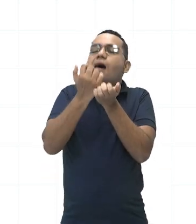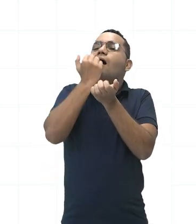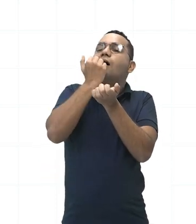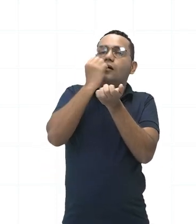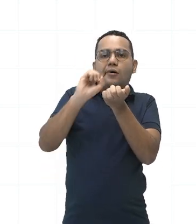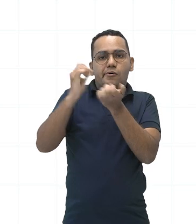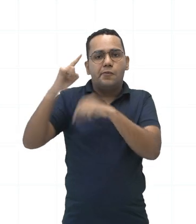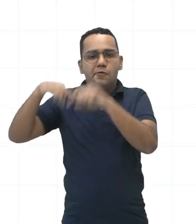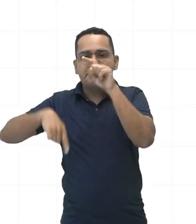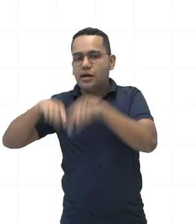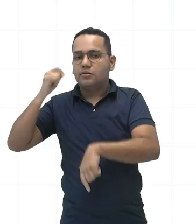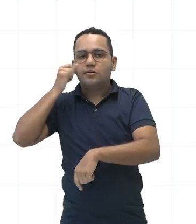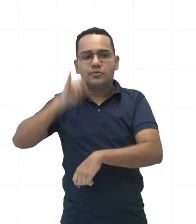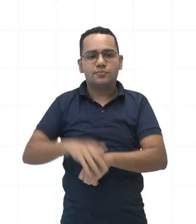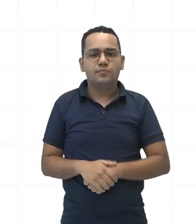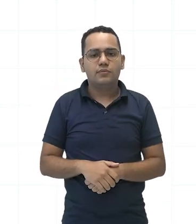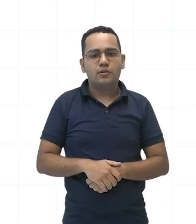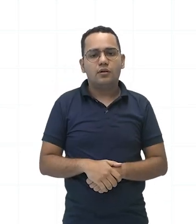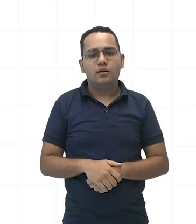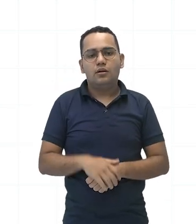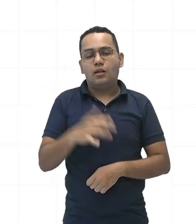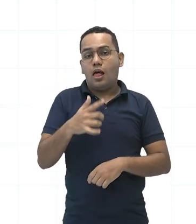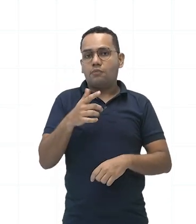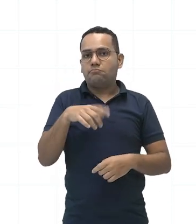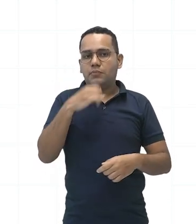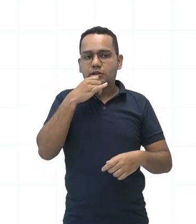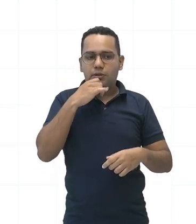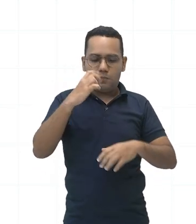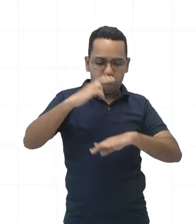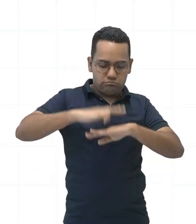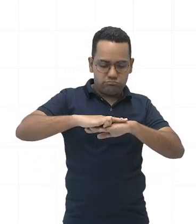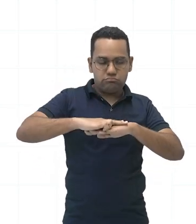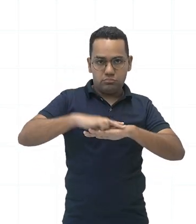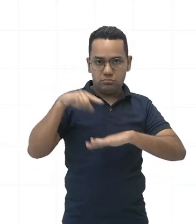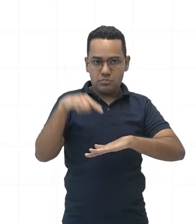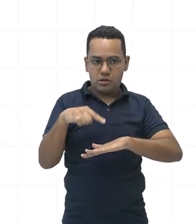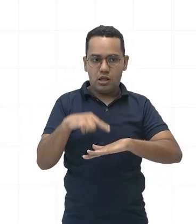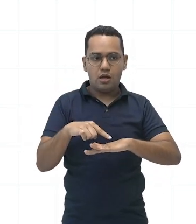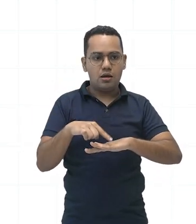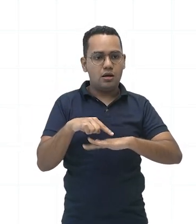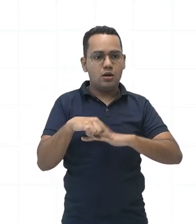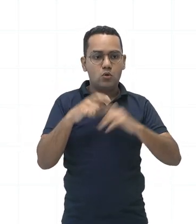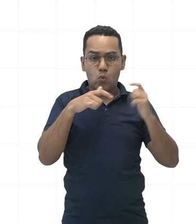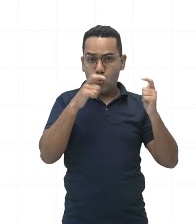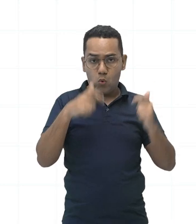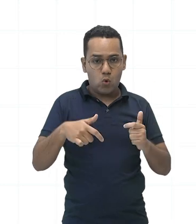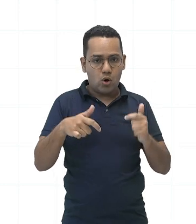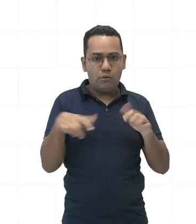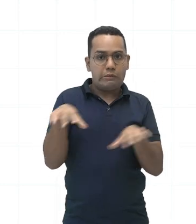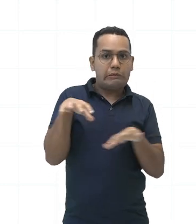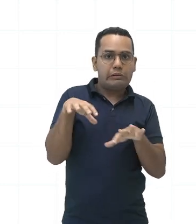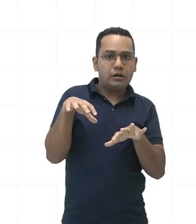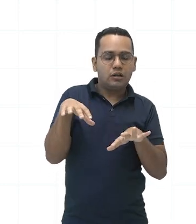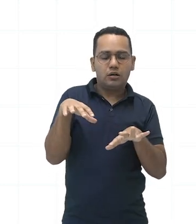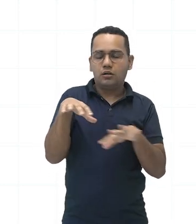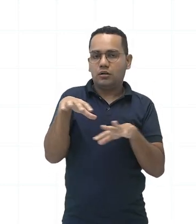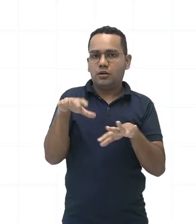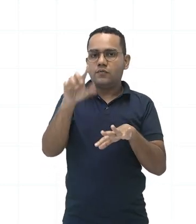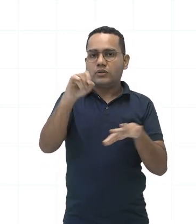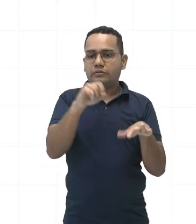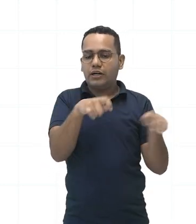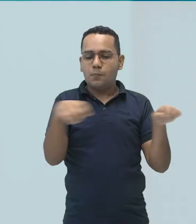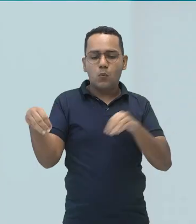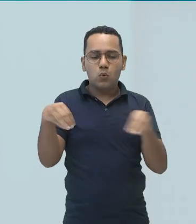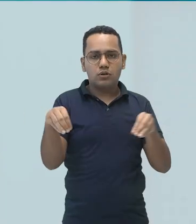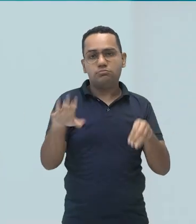lugar enquanto ela convulsiona. Lembre-se que uma crise convulsiva ela vai durar em torno de 1 minuto, então vai ser super rápido,